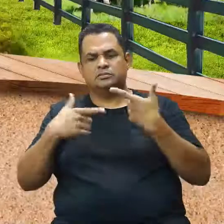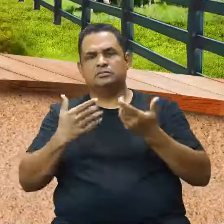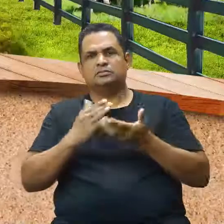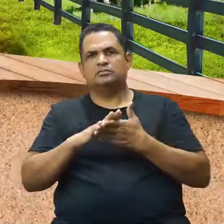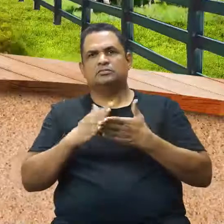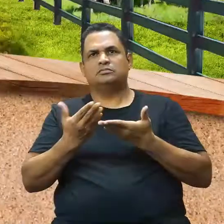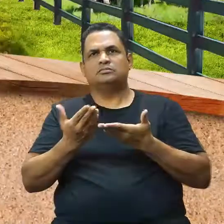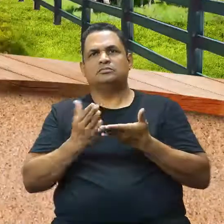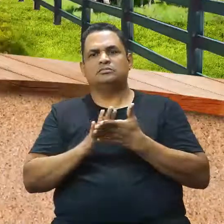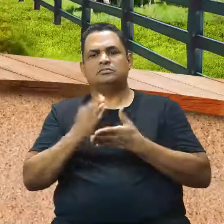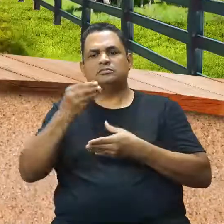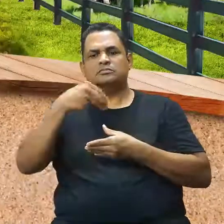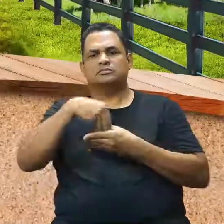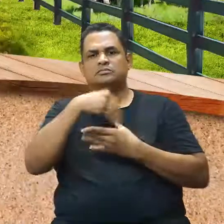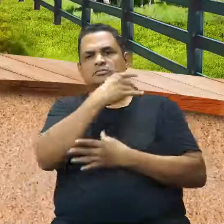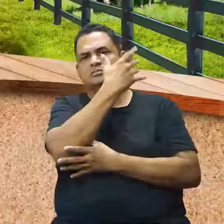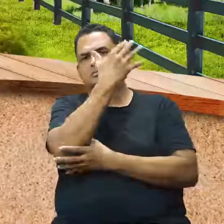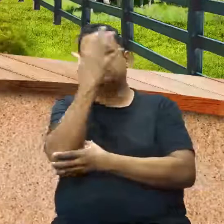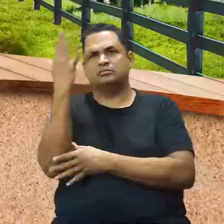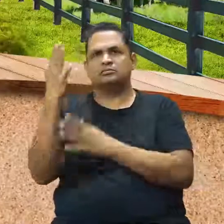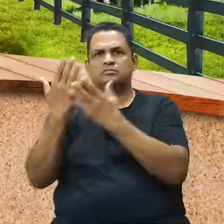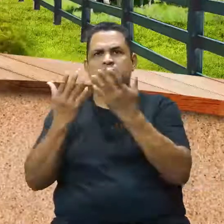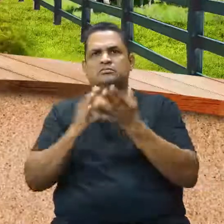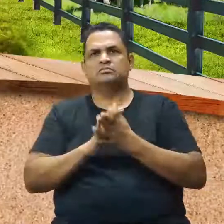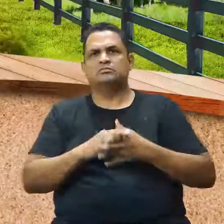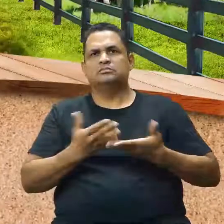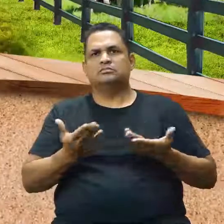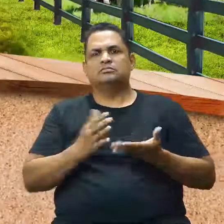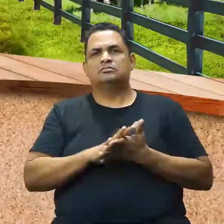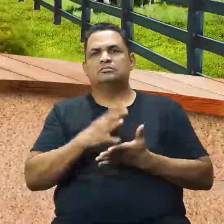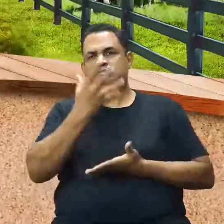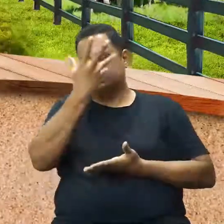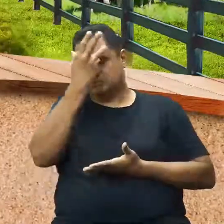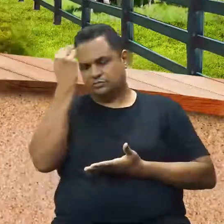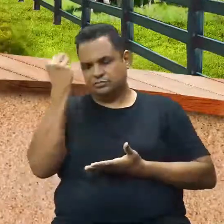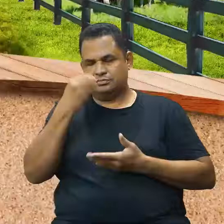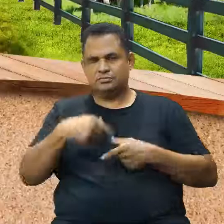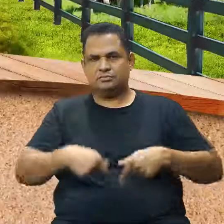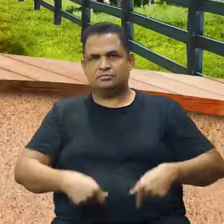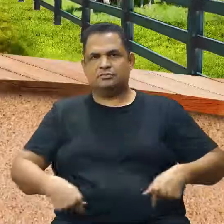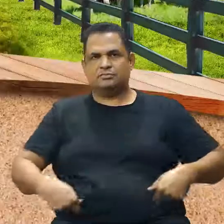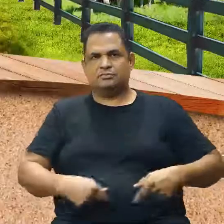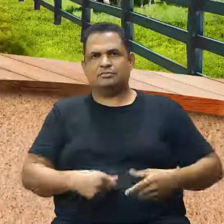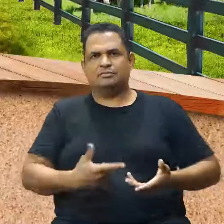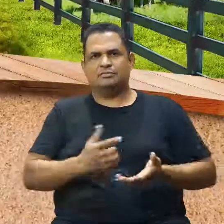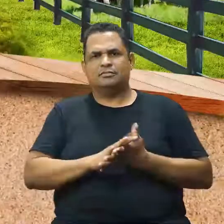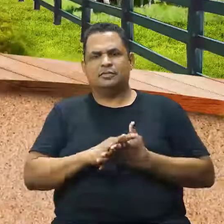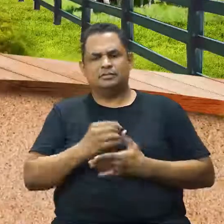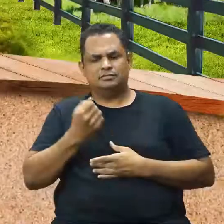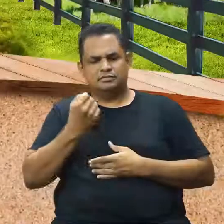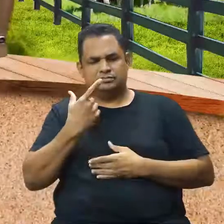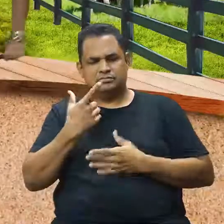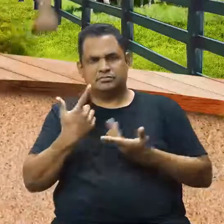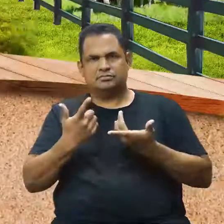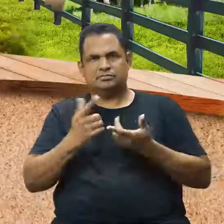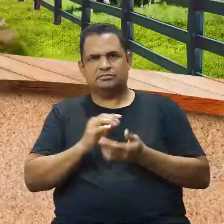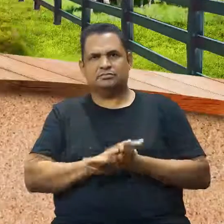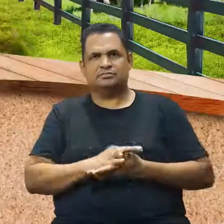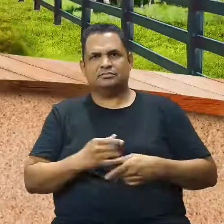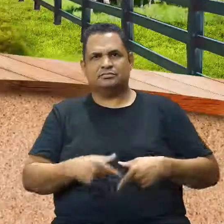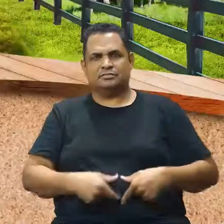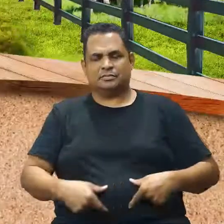Então, dentro da parte vegetativa, olha meu cinto, eu esqueci do meu cinto. Eu estava olhando uma coisa estranha. Tem que mostrar meu